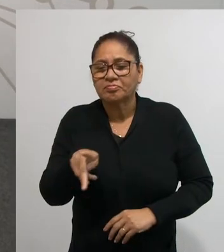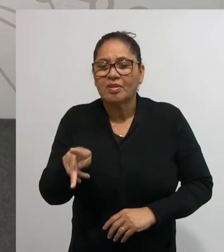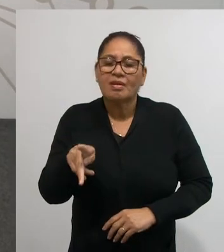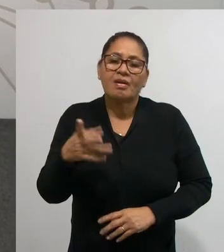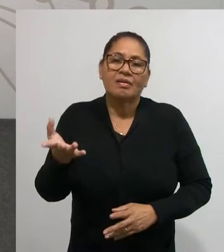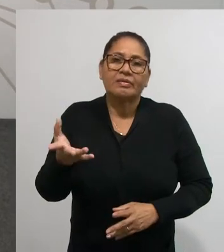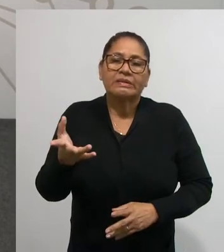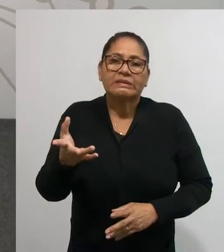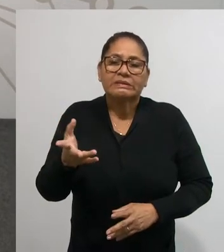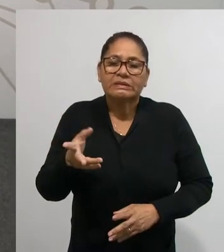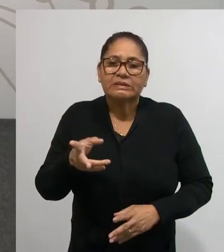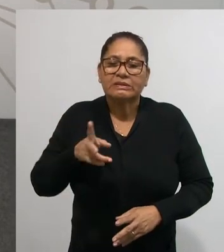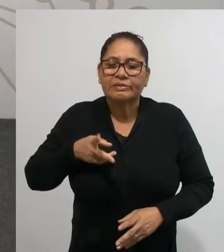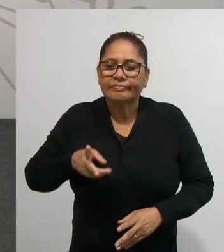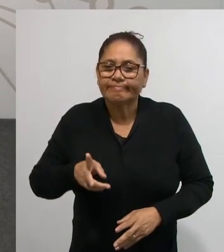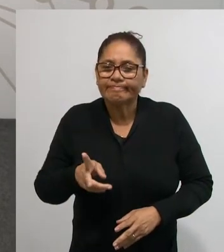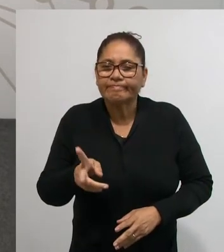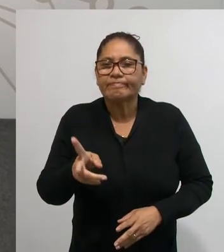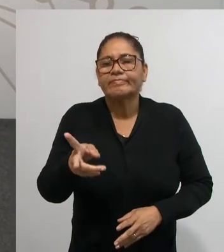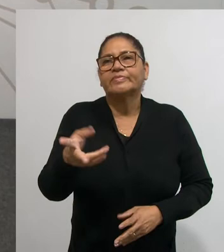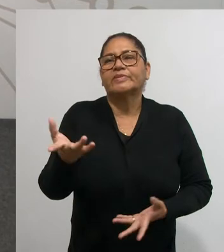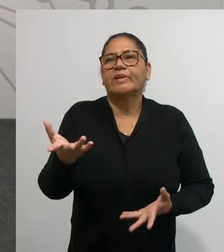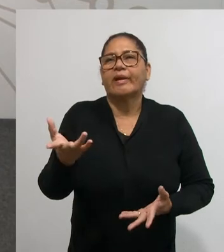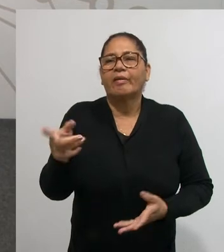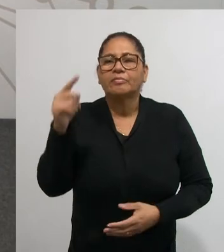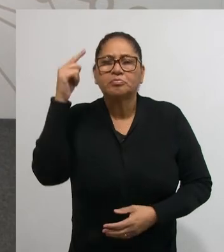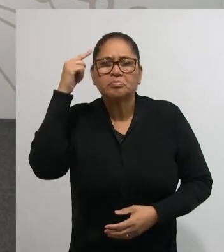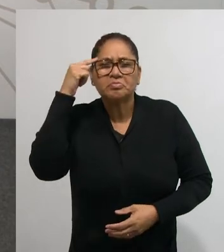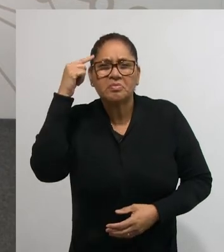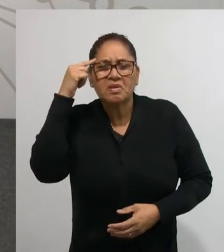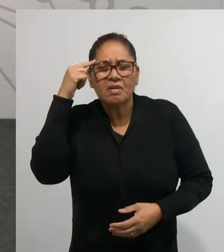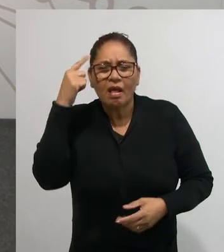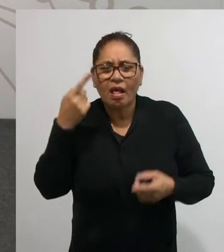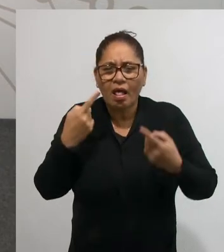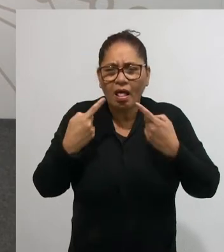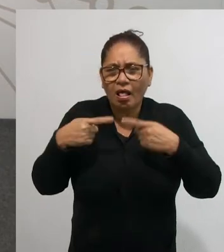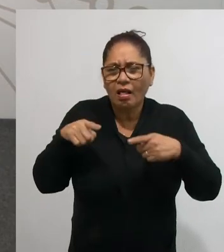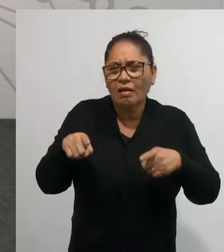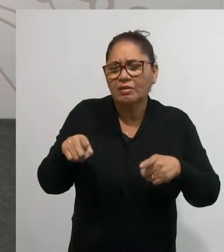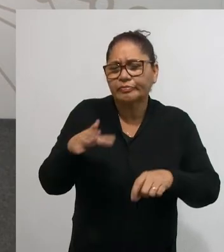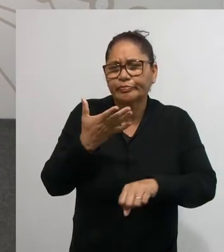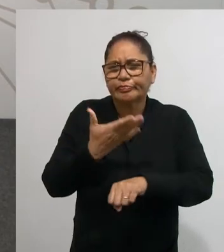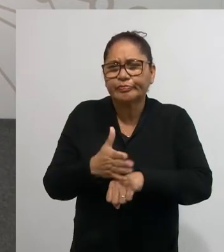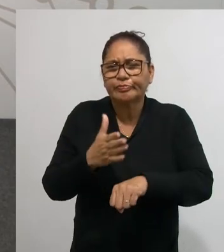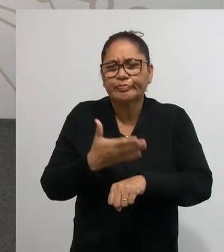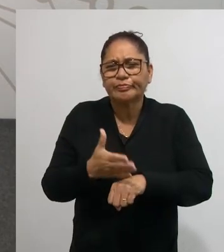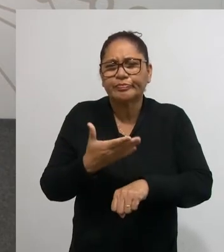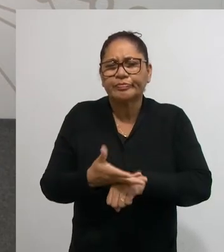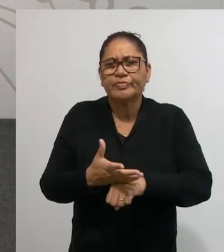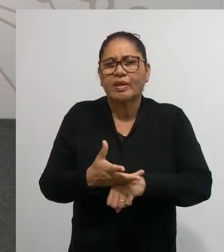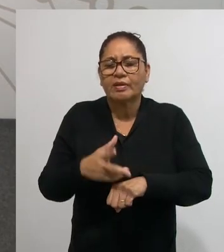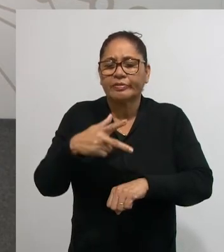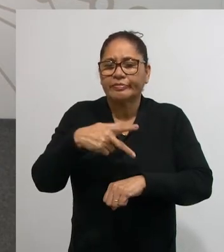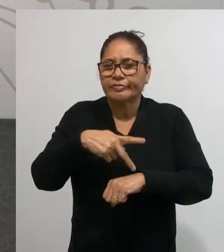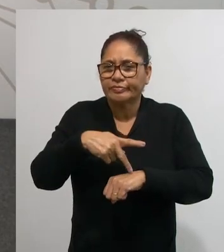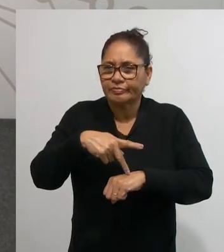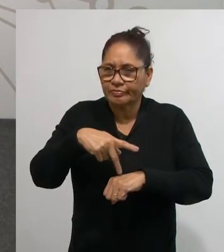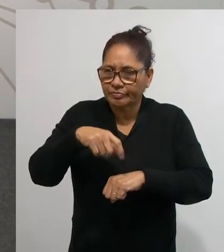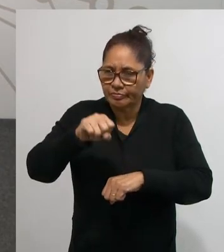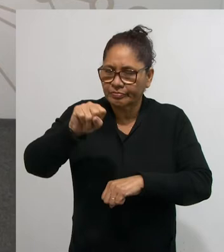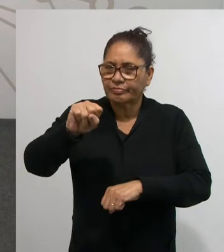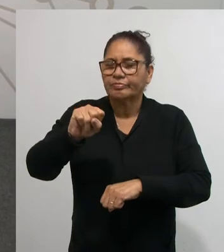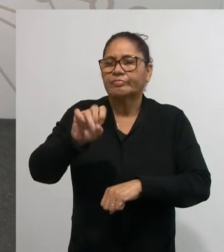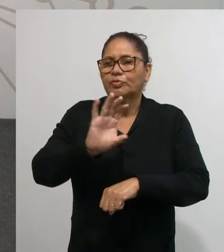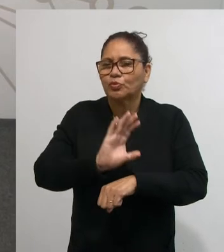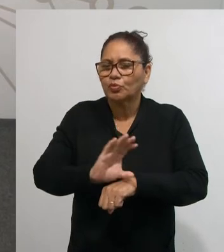esteja em constante atualização em constante reflexão crítica sobre a sua prática e está no curso de pós graduação